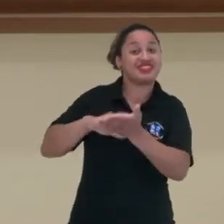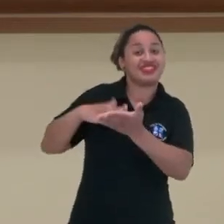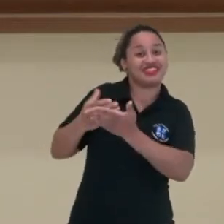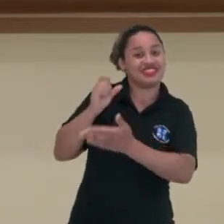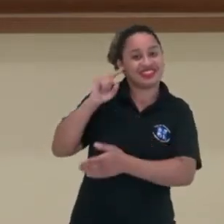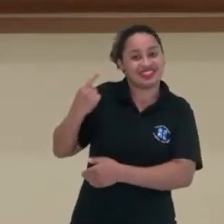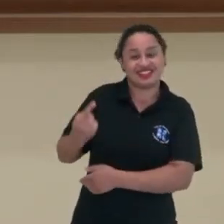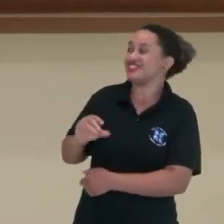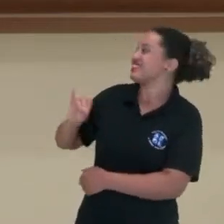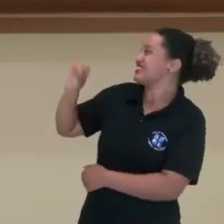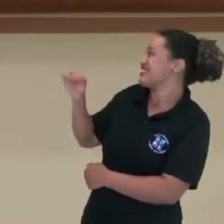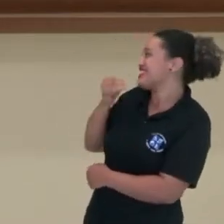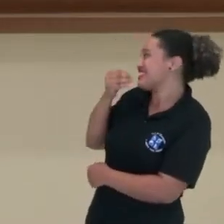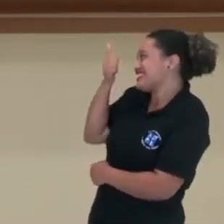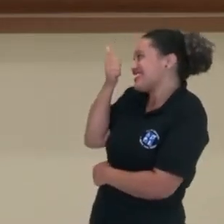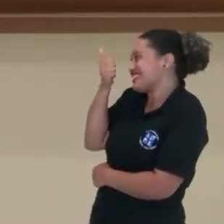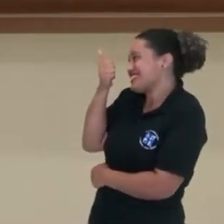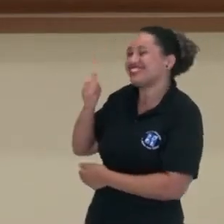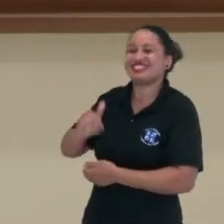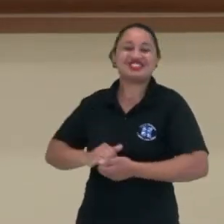Jéssica.